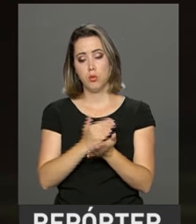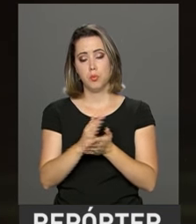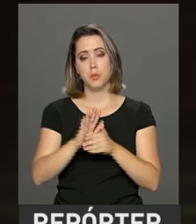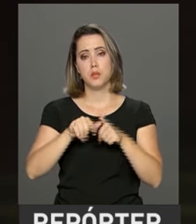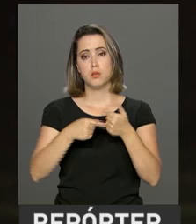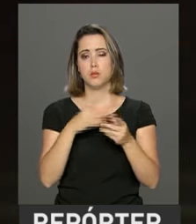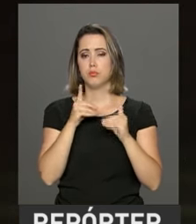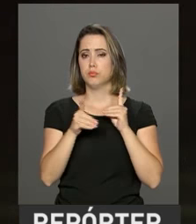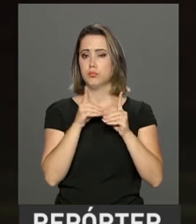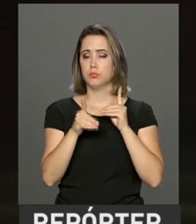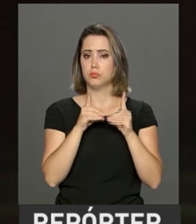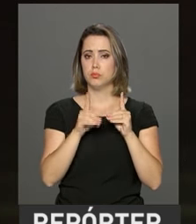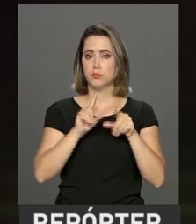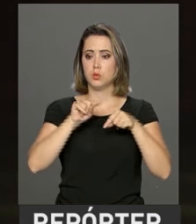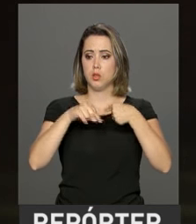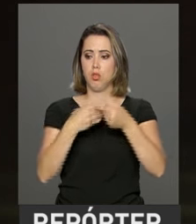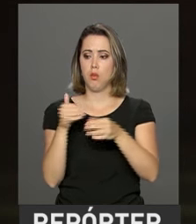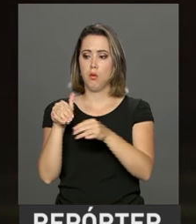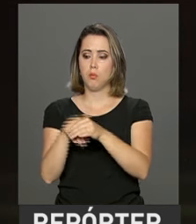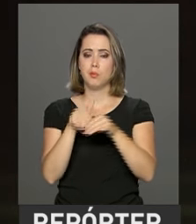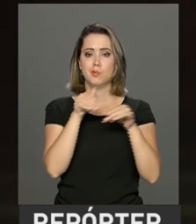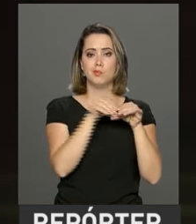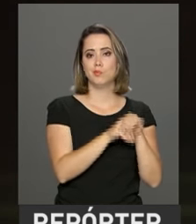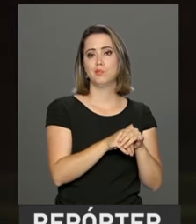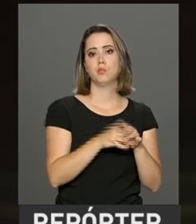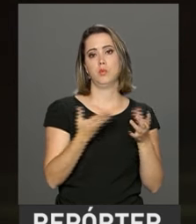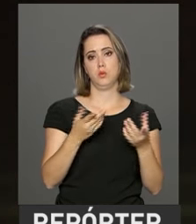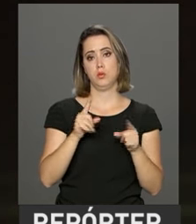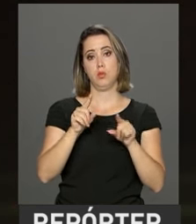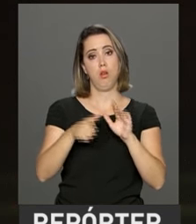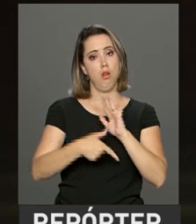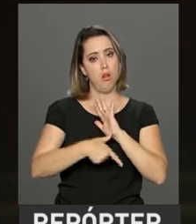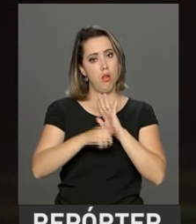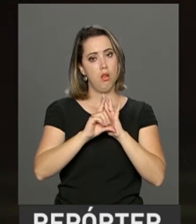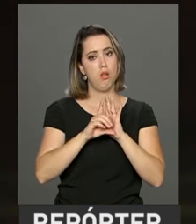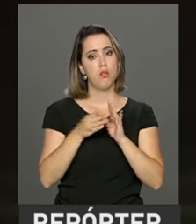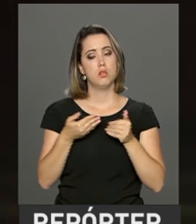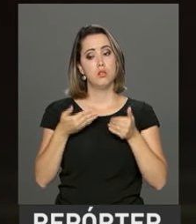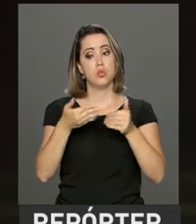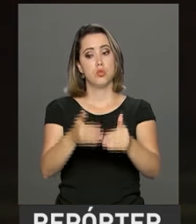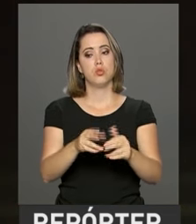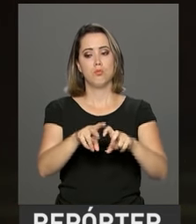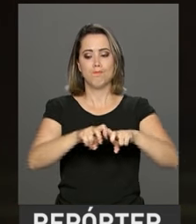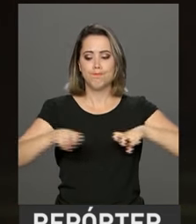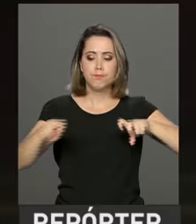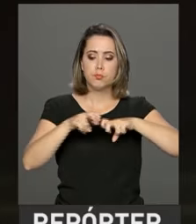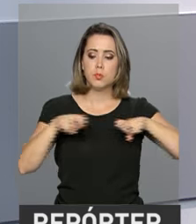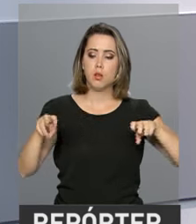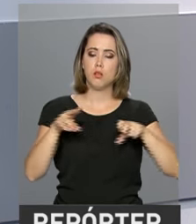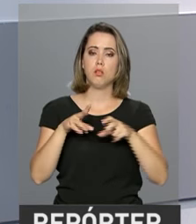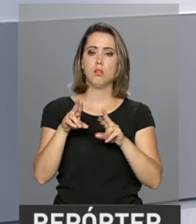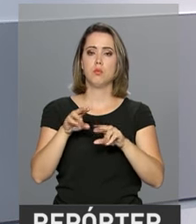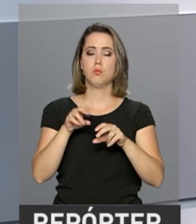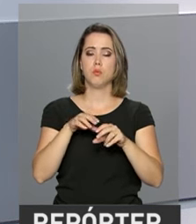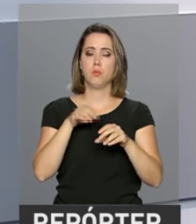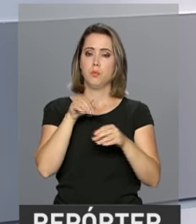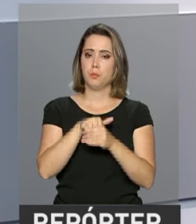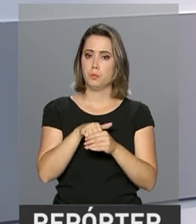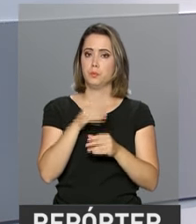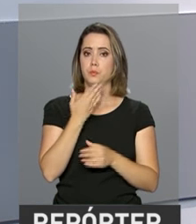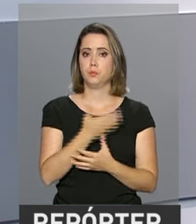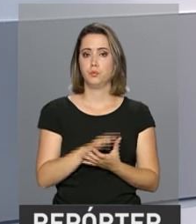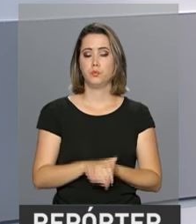ser discutido para ser votado no colegiado, antes de seguir para o plenário da casa. E